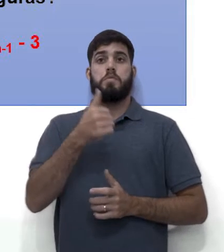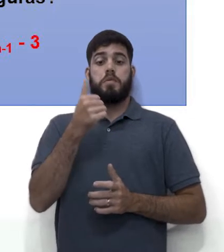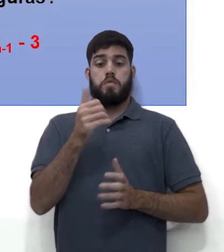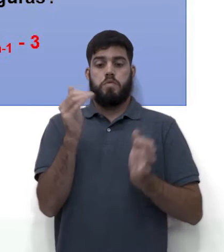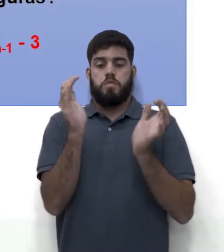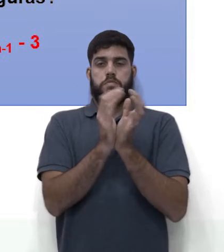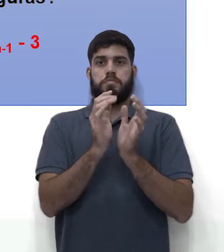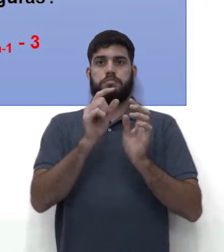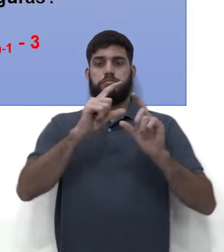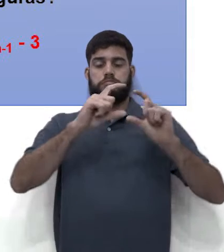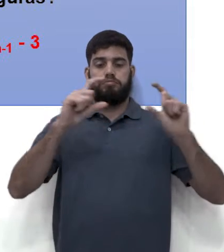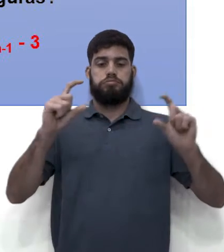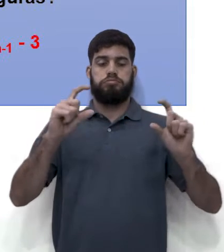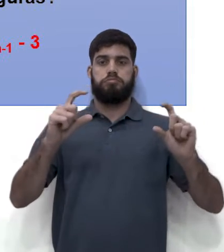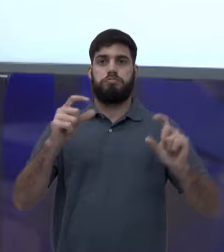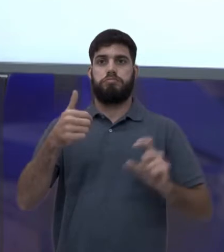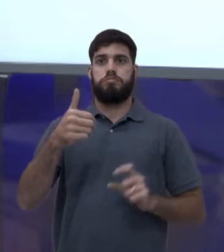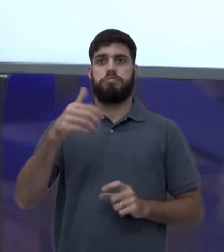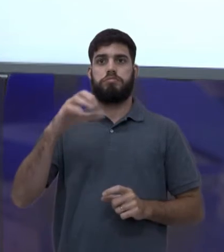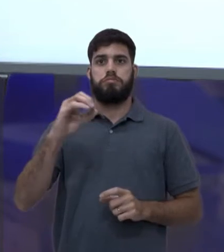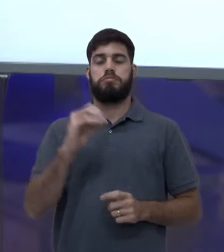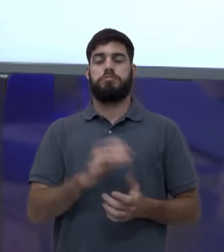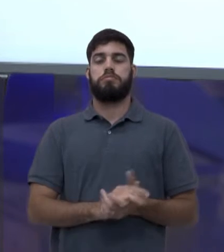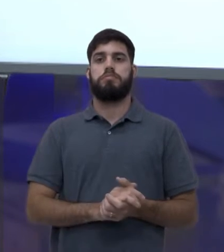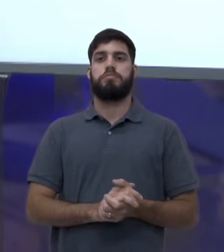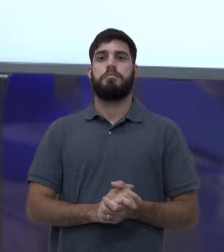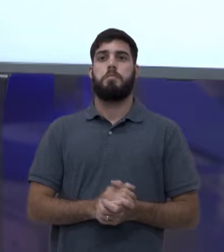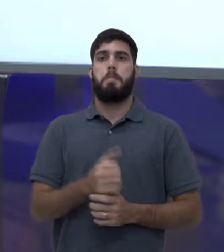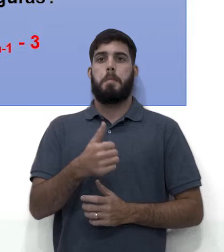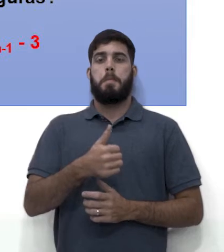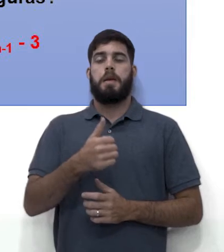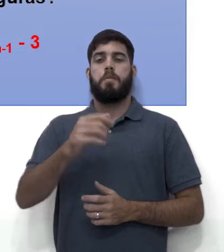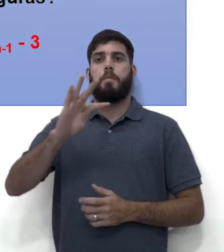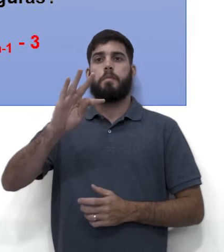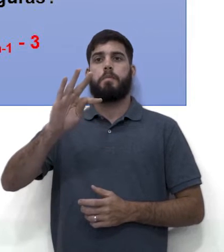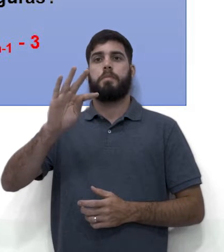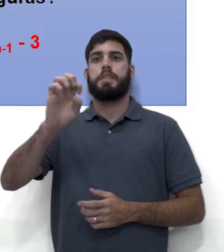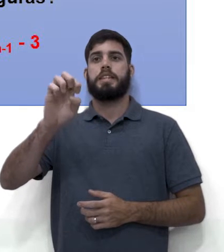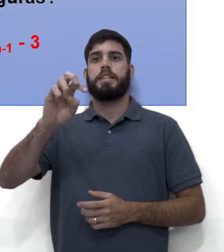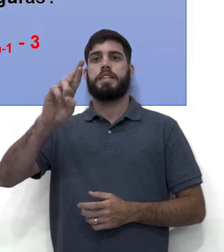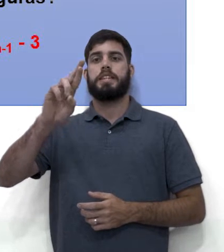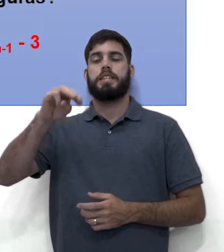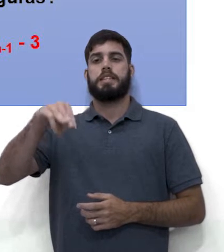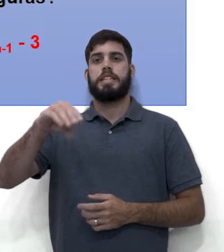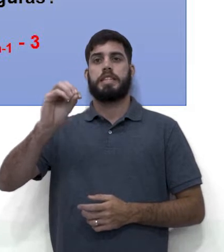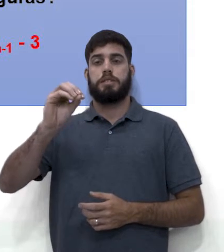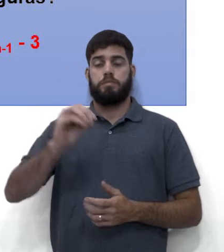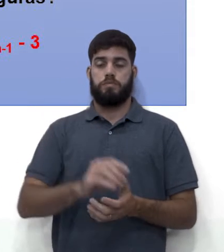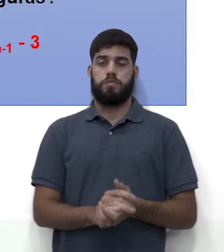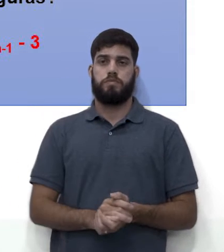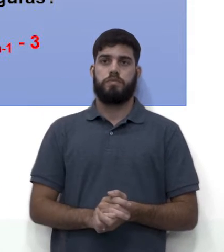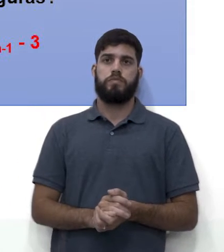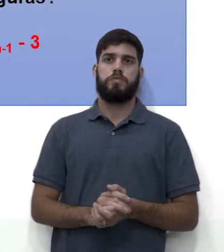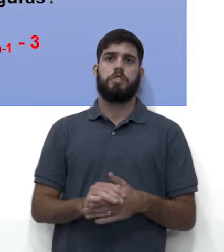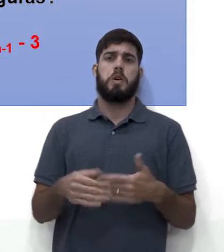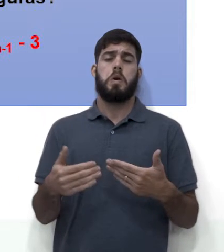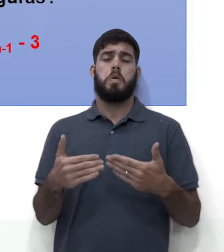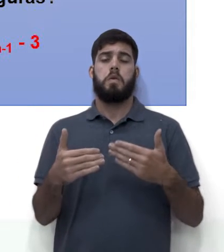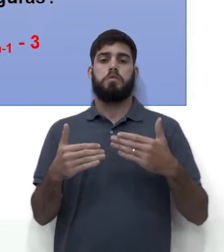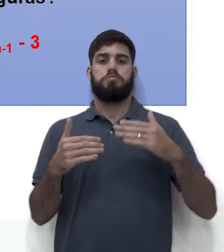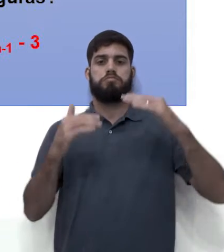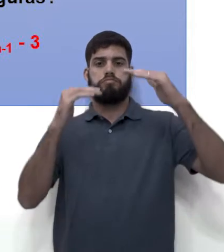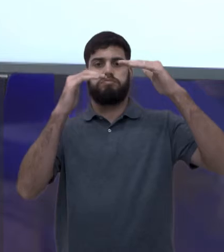sequência seria exatamente esse, com 10 bonecas. Qual a regularidade que você percebe nos termos